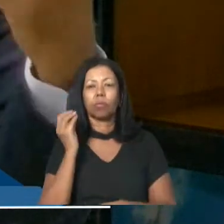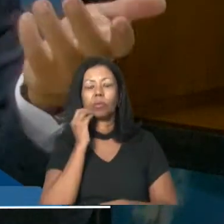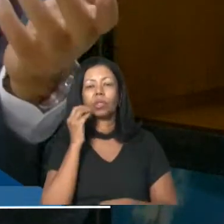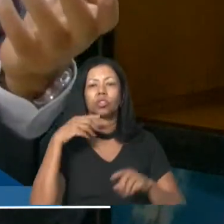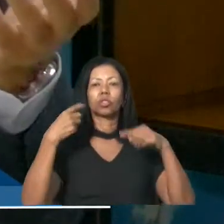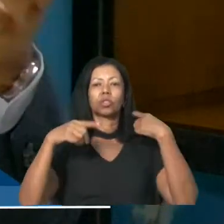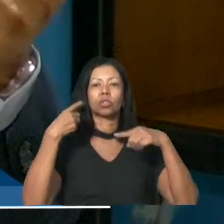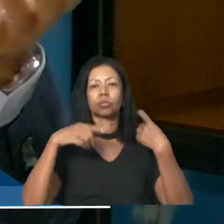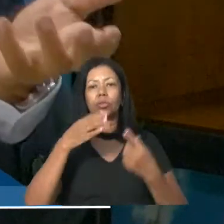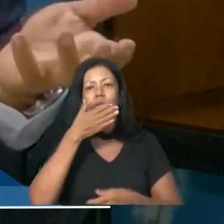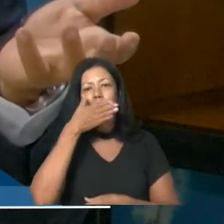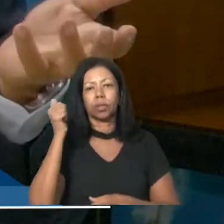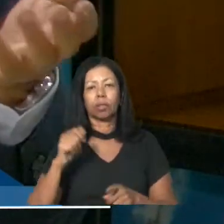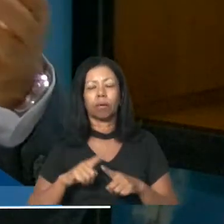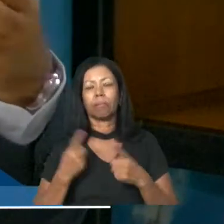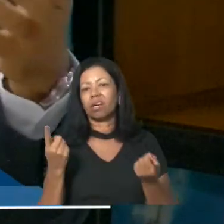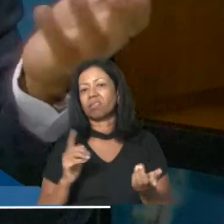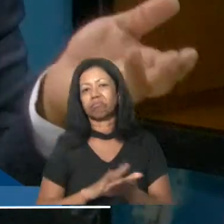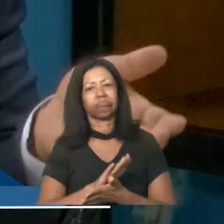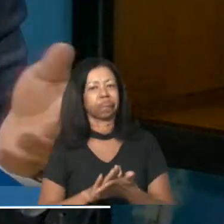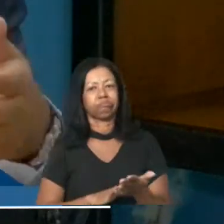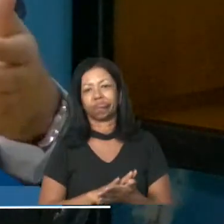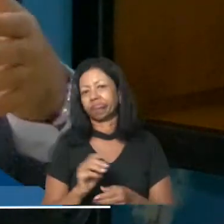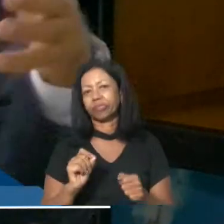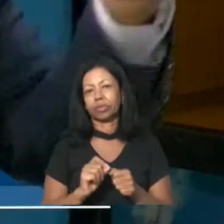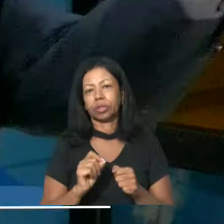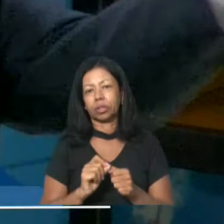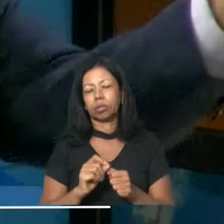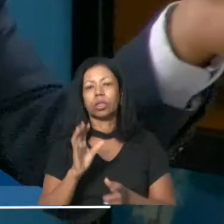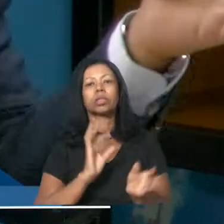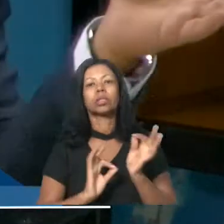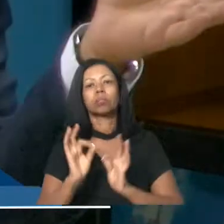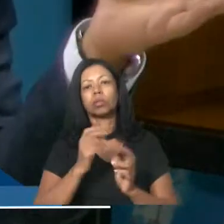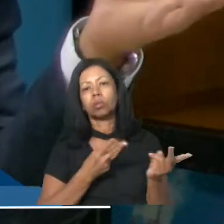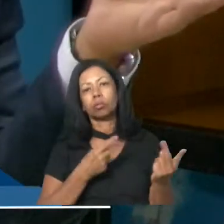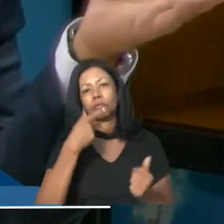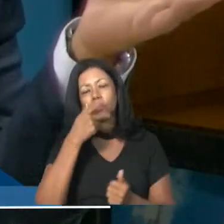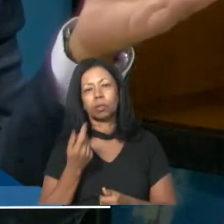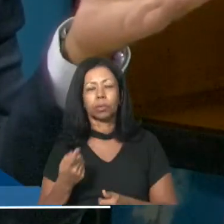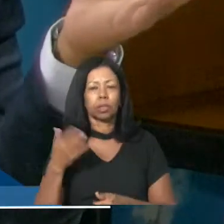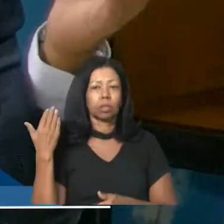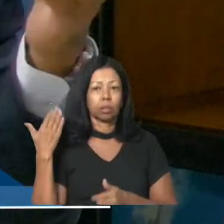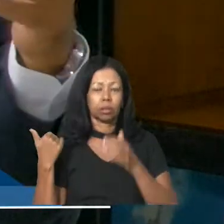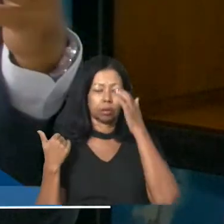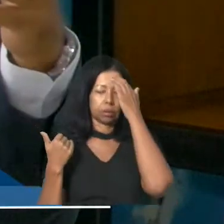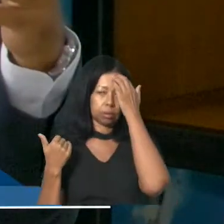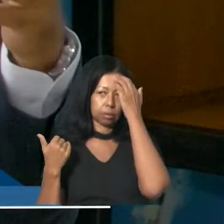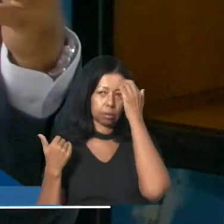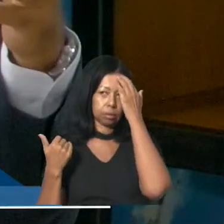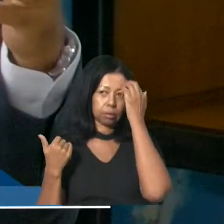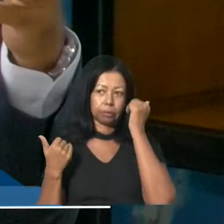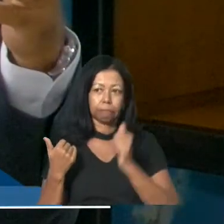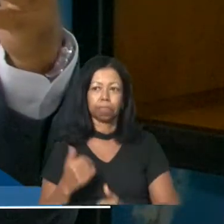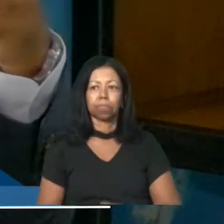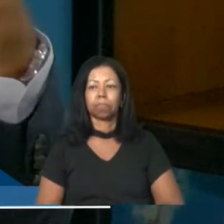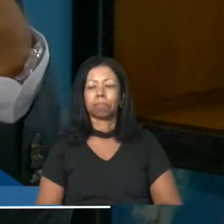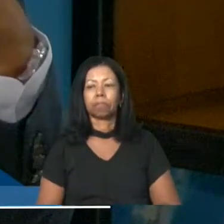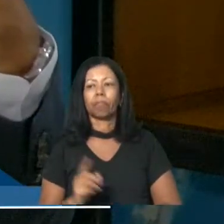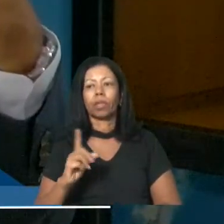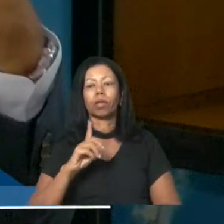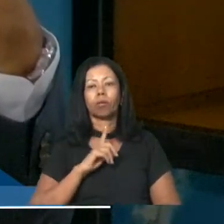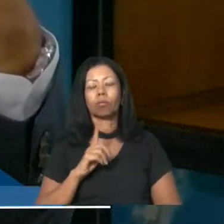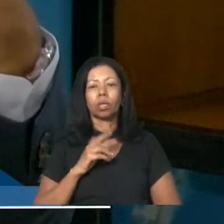de melhorar, mas não o faz. E esse projeto, como até falamos aqui anteriormente, não há